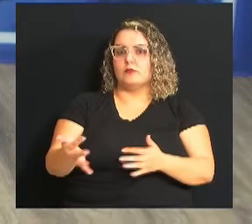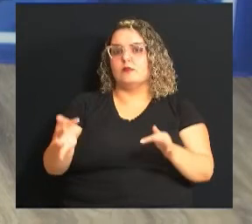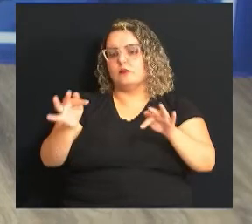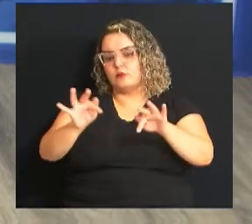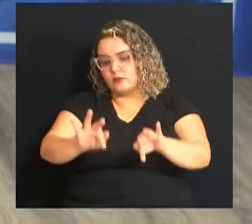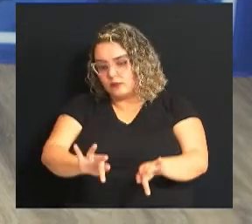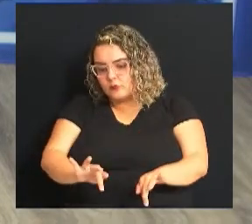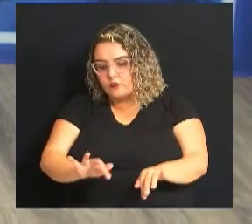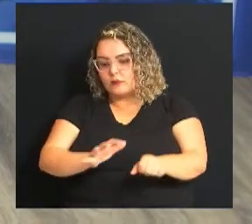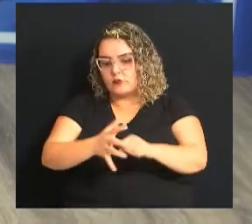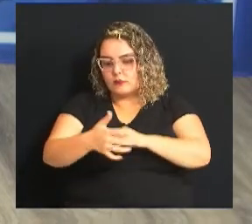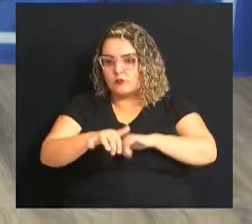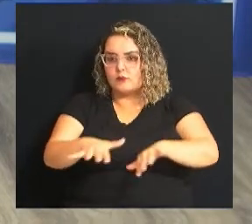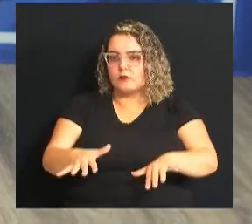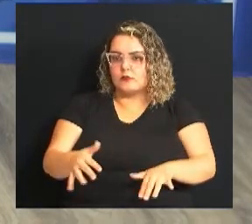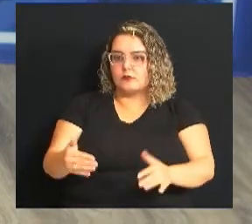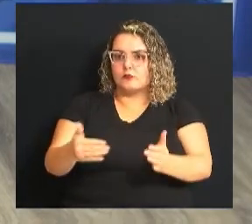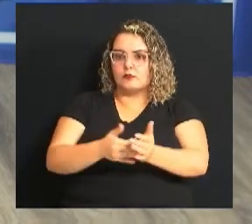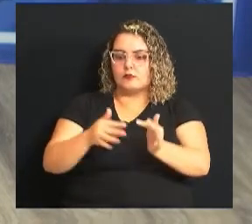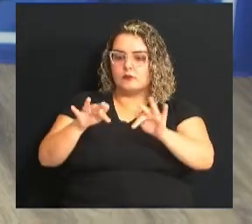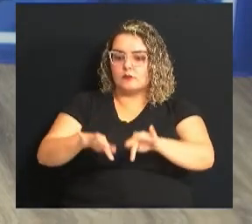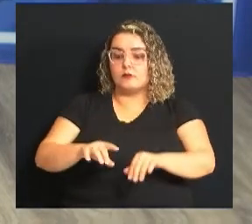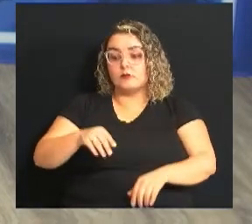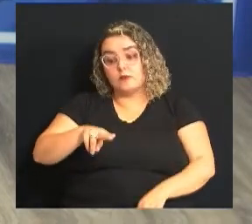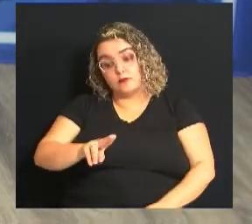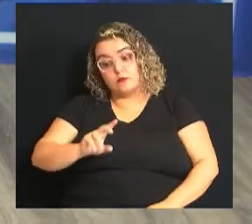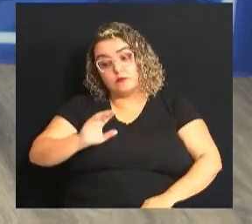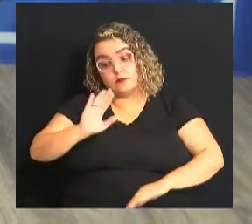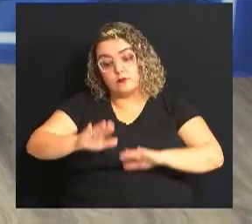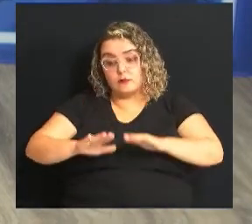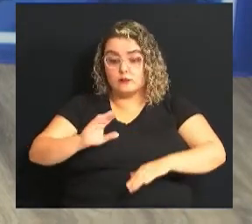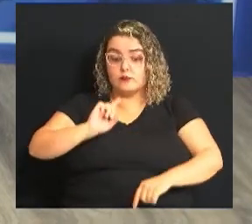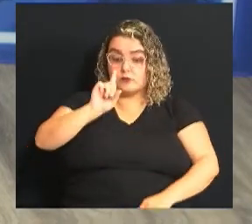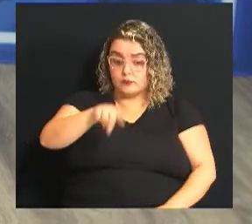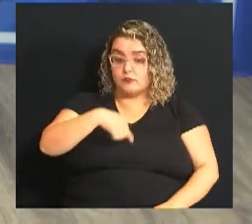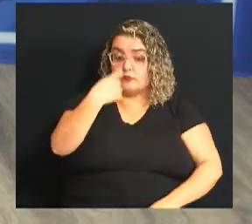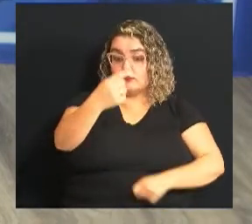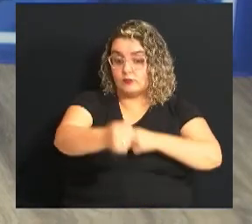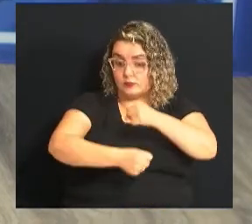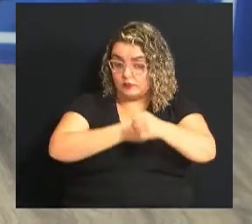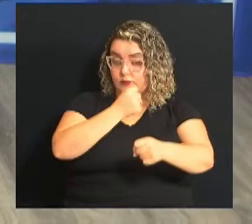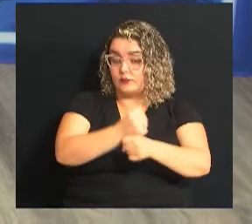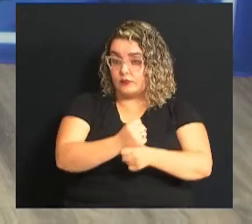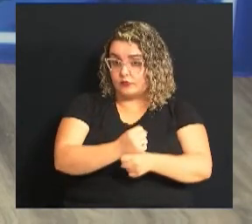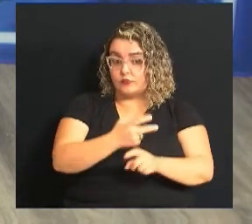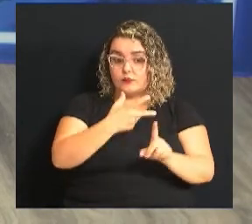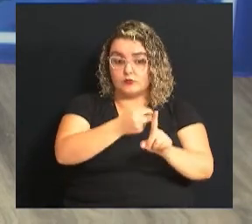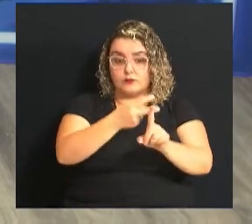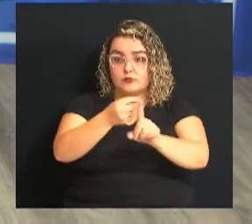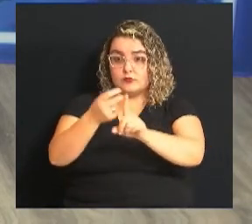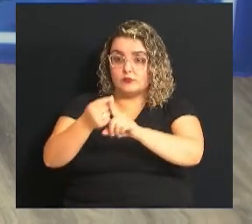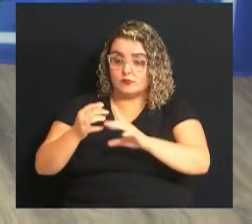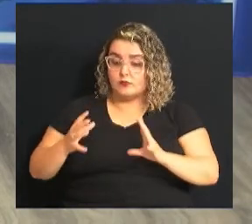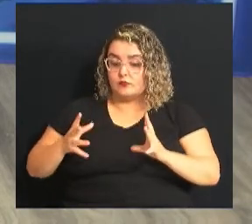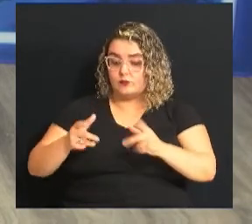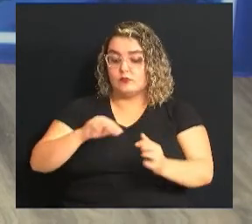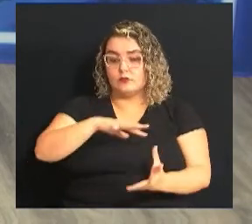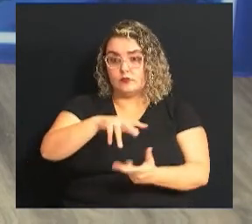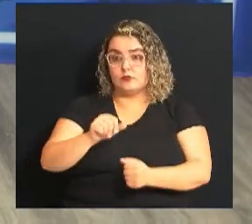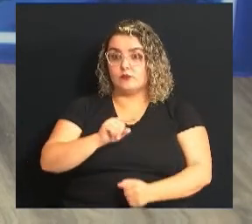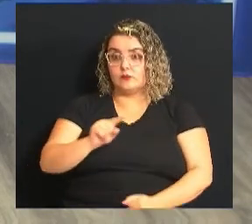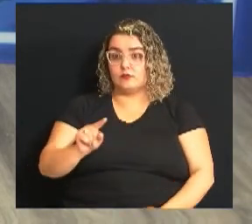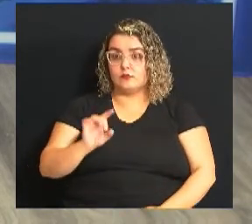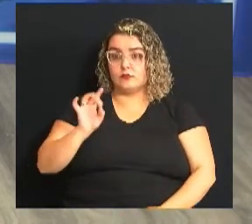desse ano, talvez só para o próximo ano. Isso depende de uma cobertura vacinal em todo o mundo e não olhar só aqui para o